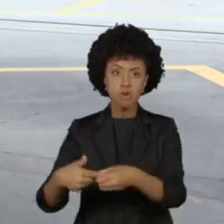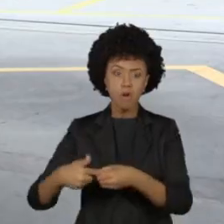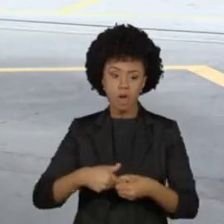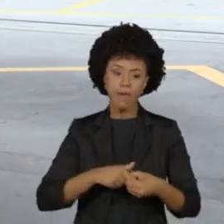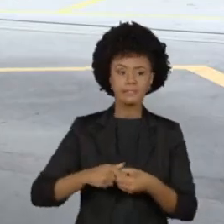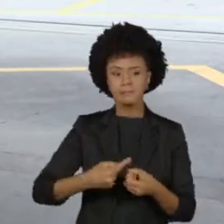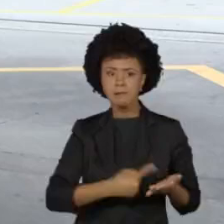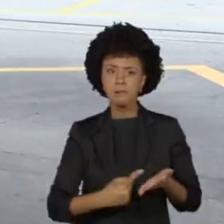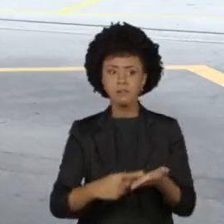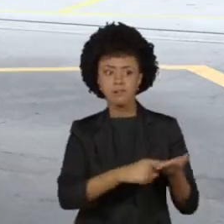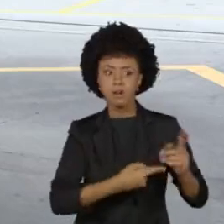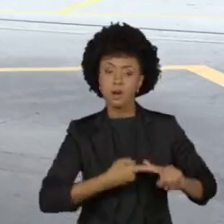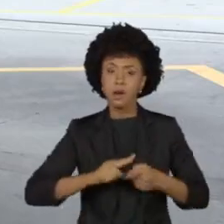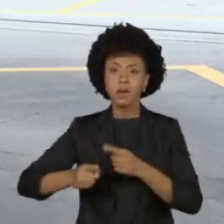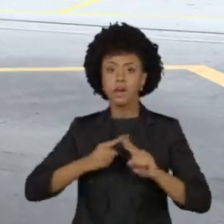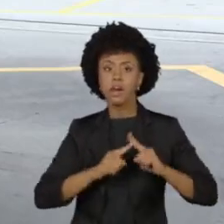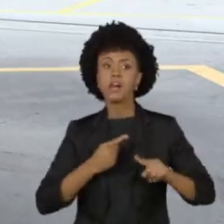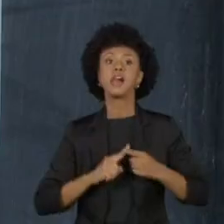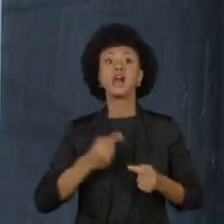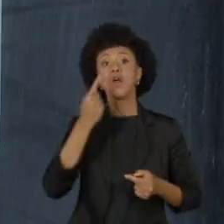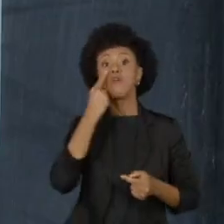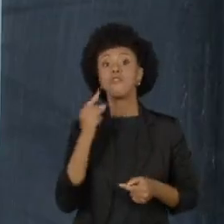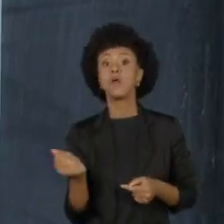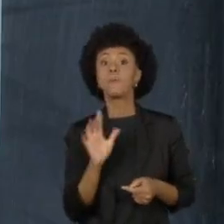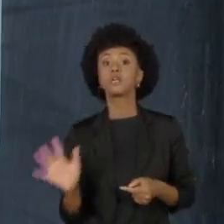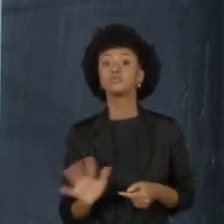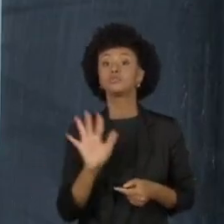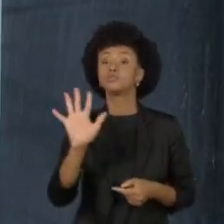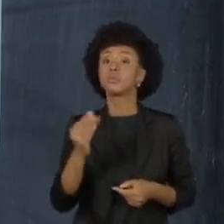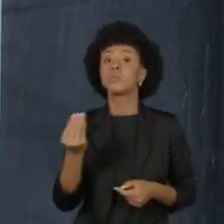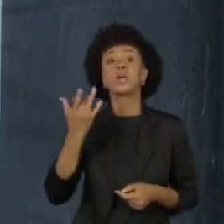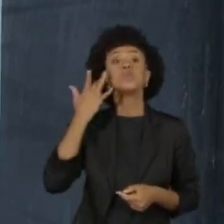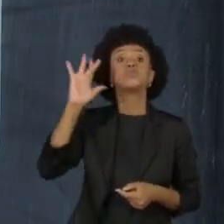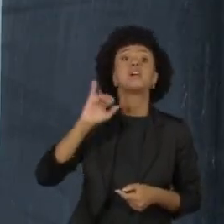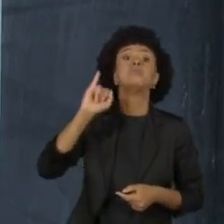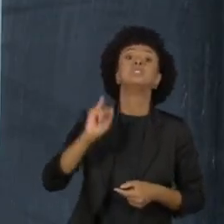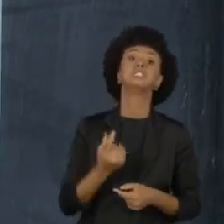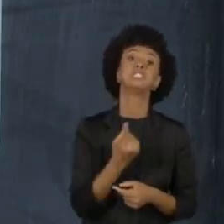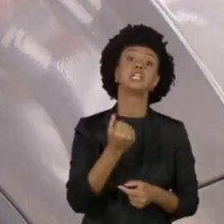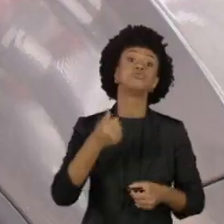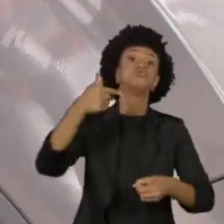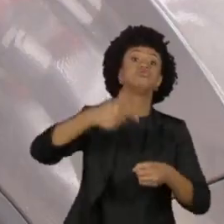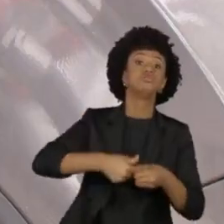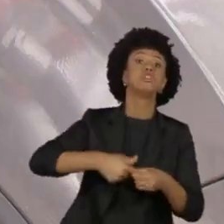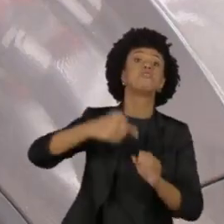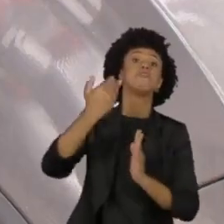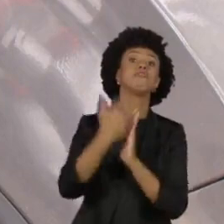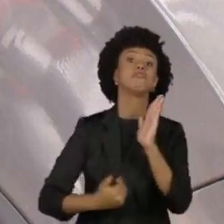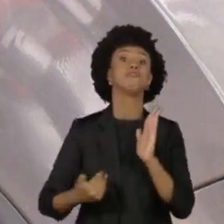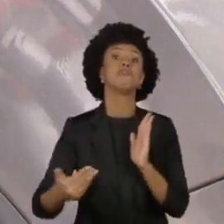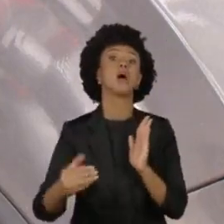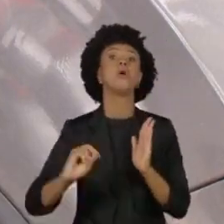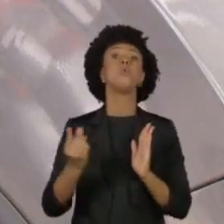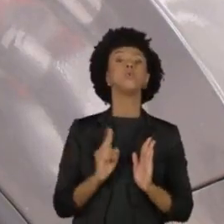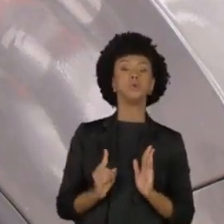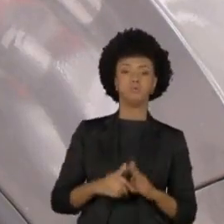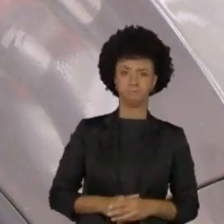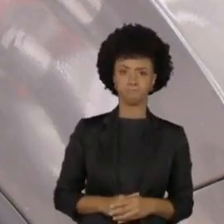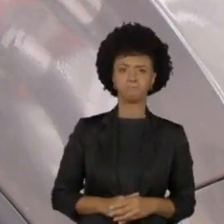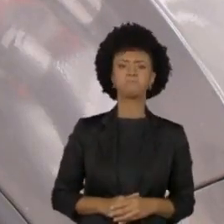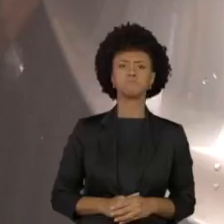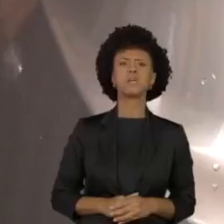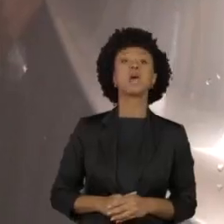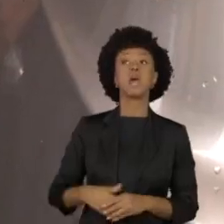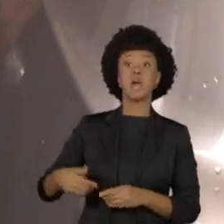preços diante da expectativa do fim da desoneração de impostos sobre os combustíveis em meio a crise no mercado